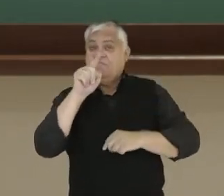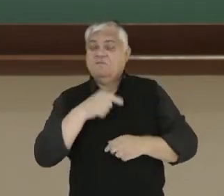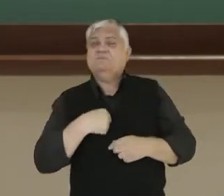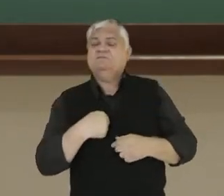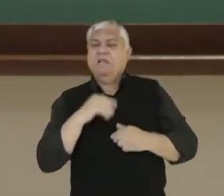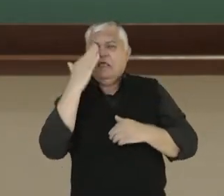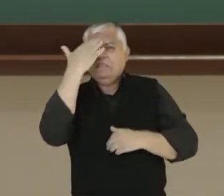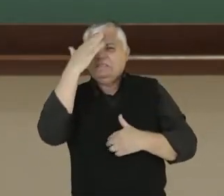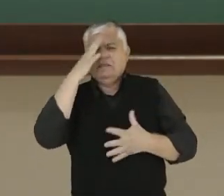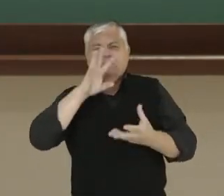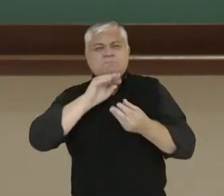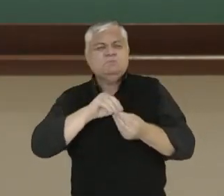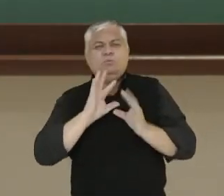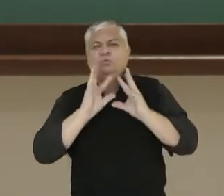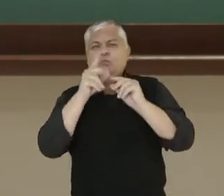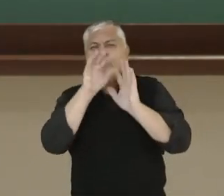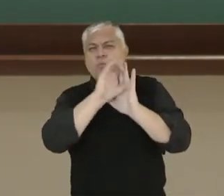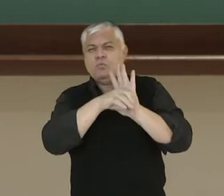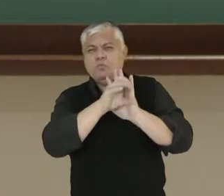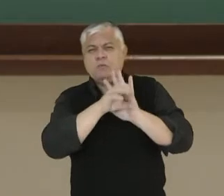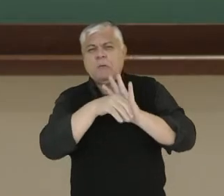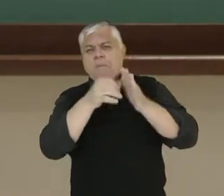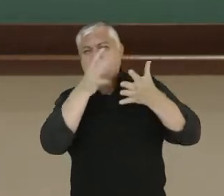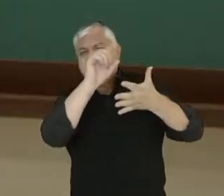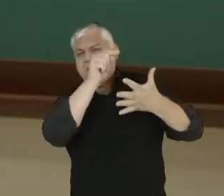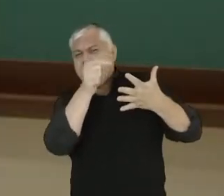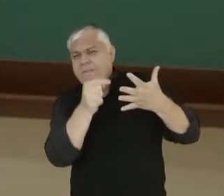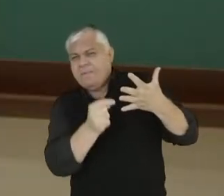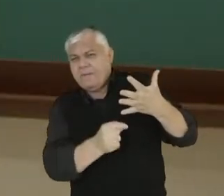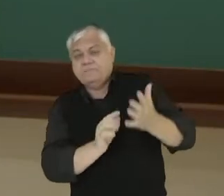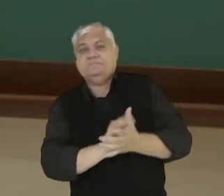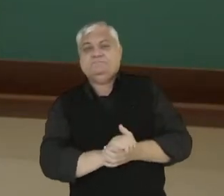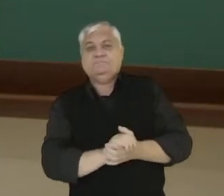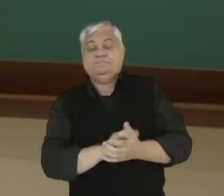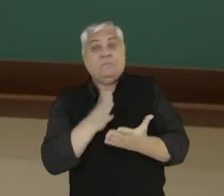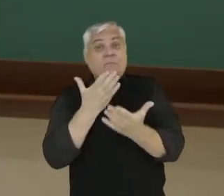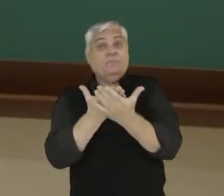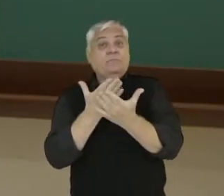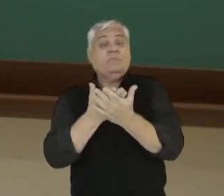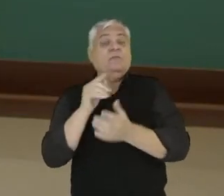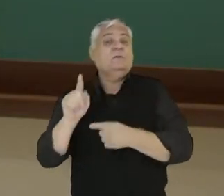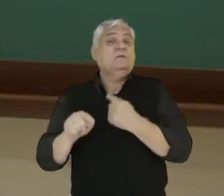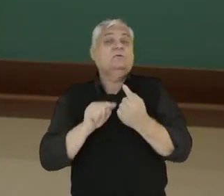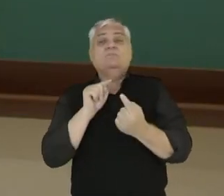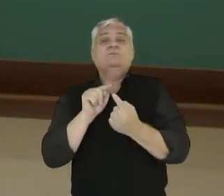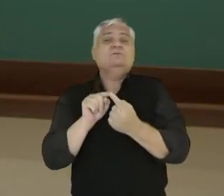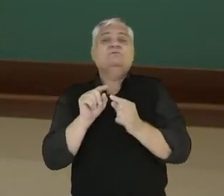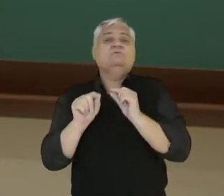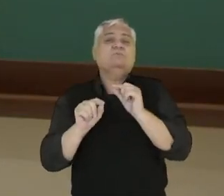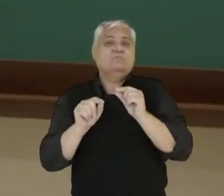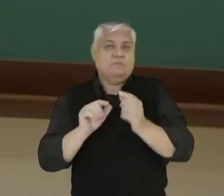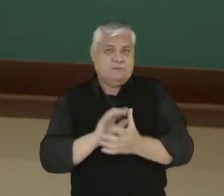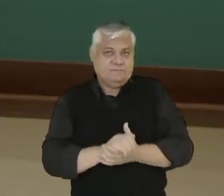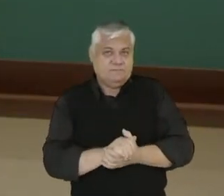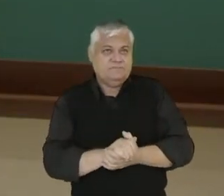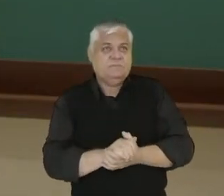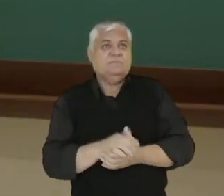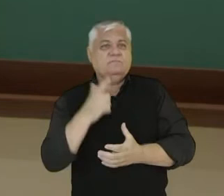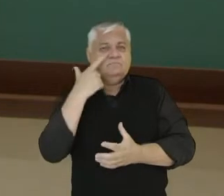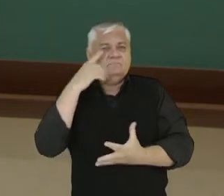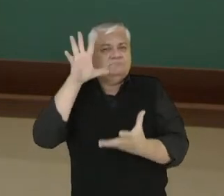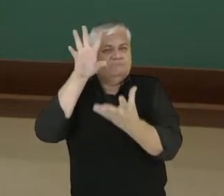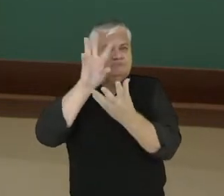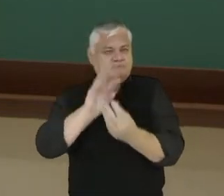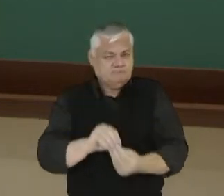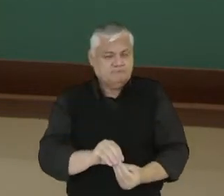compreenda todos os conceitos que nós vamos mencionar aqui. Na aula de hoje, nós temos um objetivo, assim, eu posso resumir